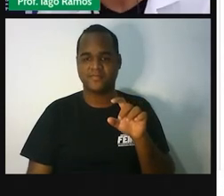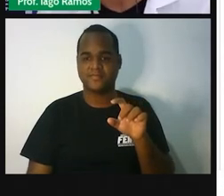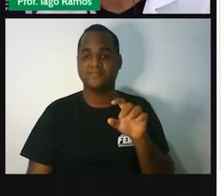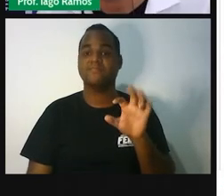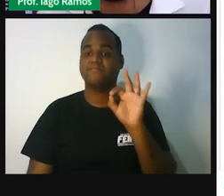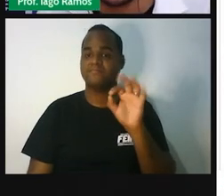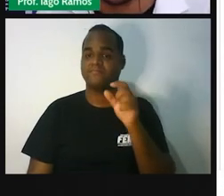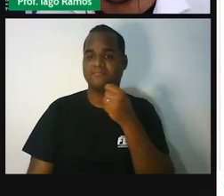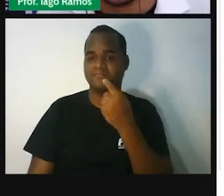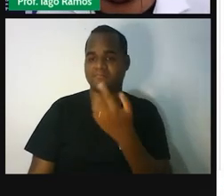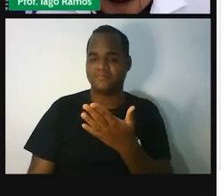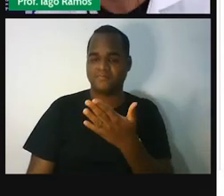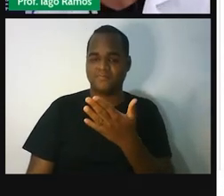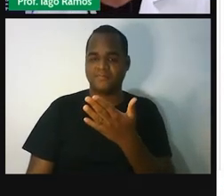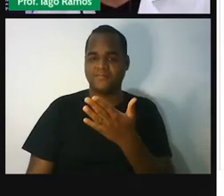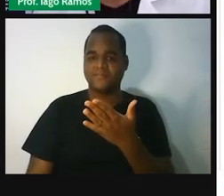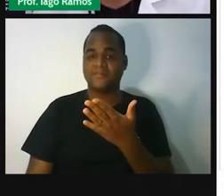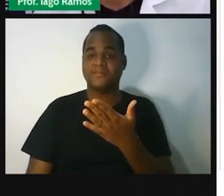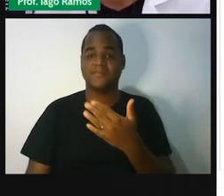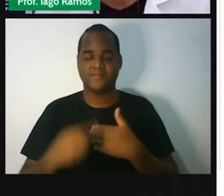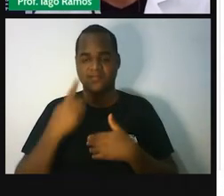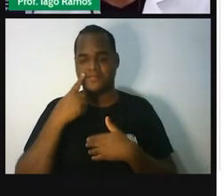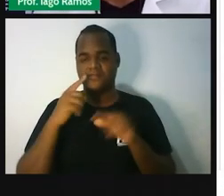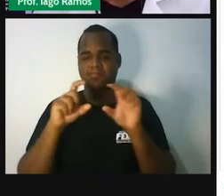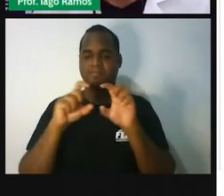Bacana, hein? Bom,